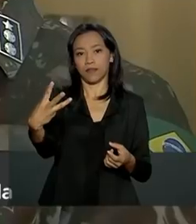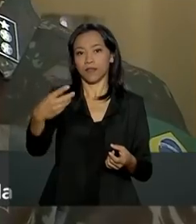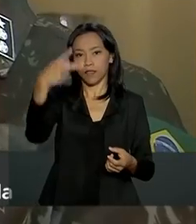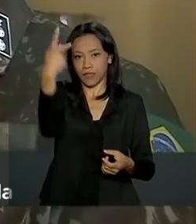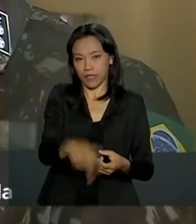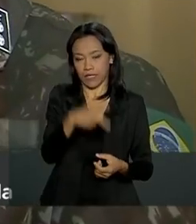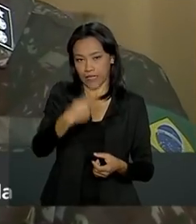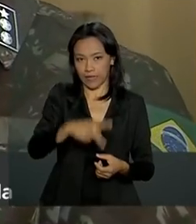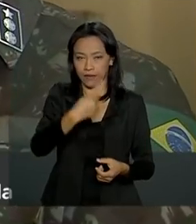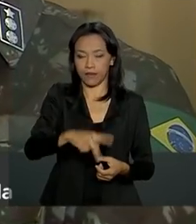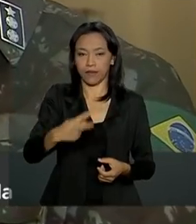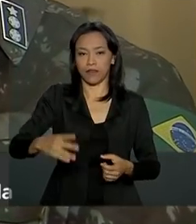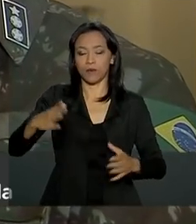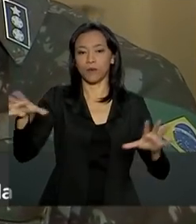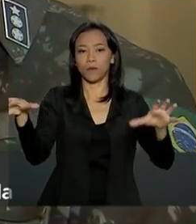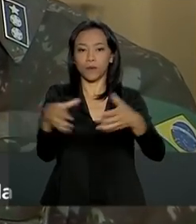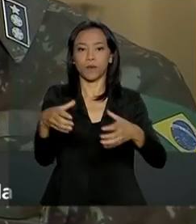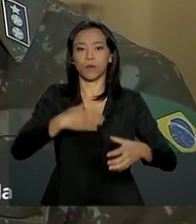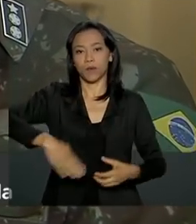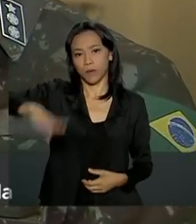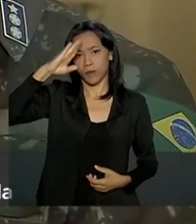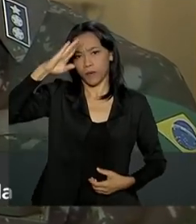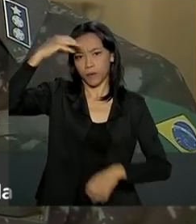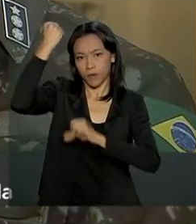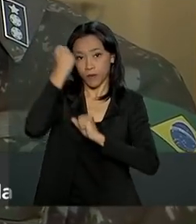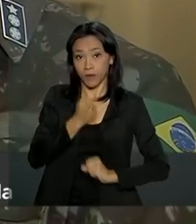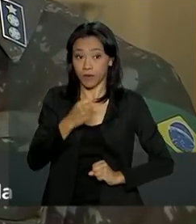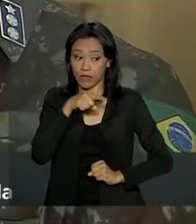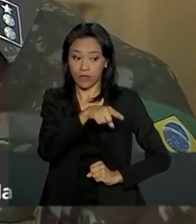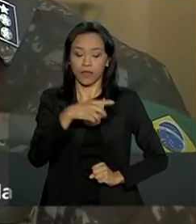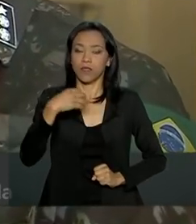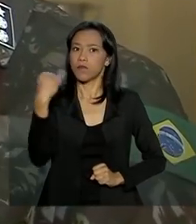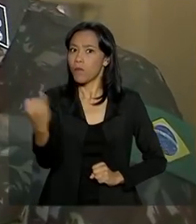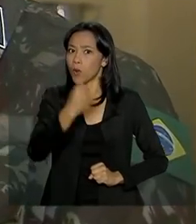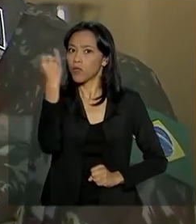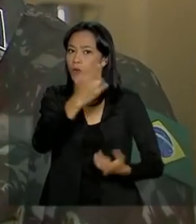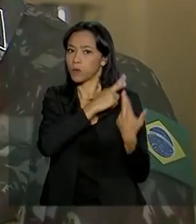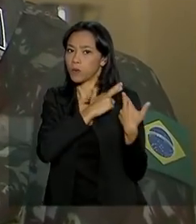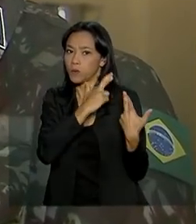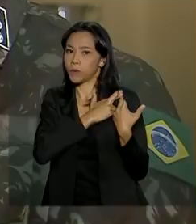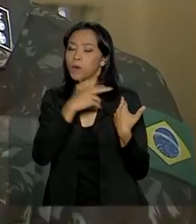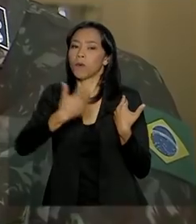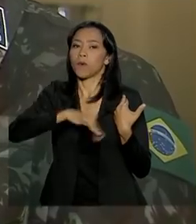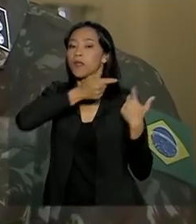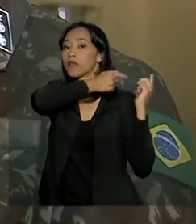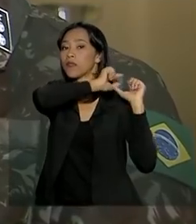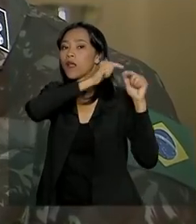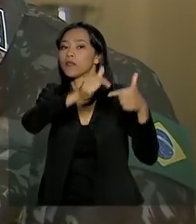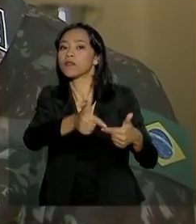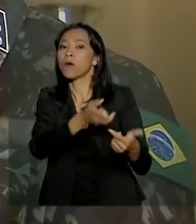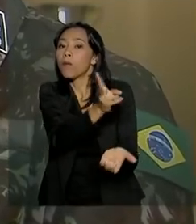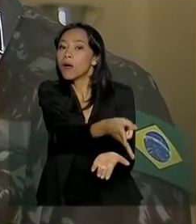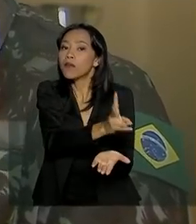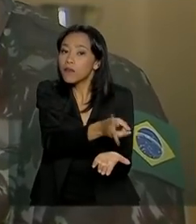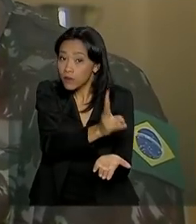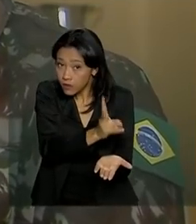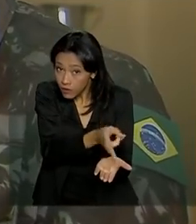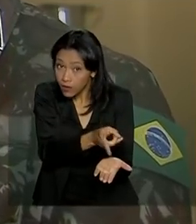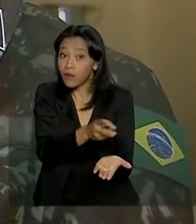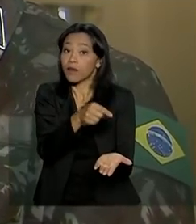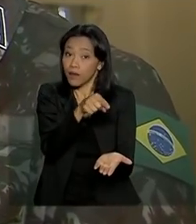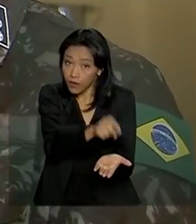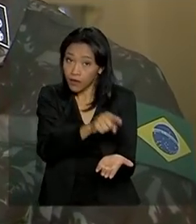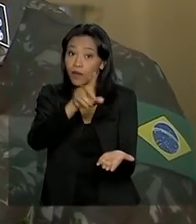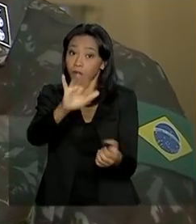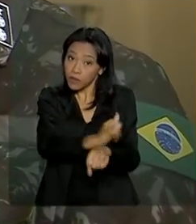Exército Brasileiro. Ela tem uma responsabilidade muito grande em manter essa tradição da nossa arma de cavalaria, que também é uma tradicional arma